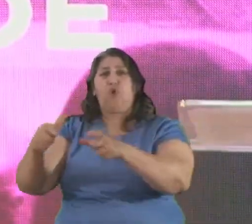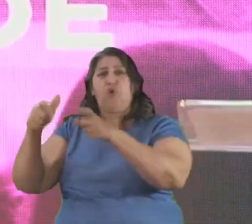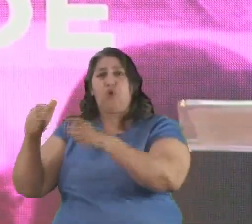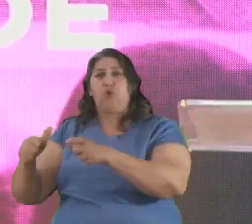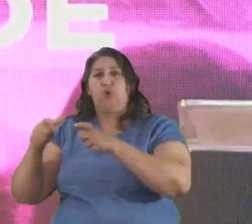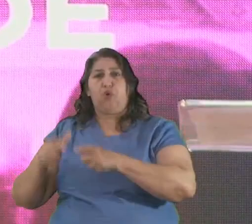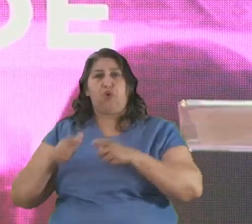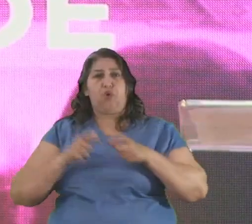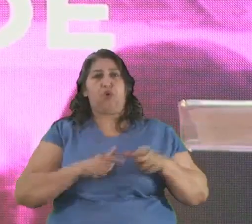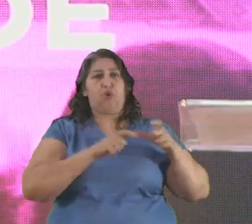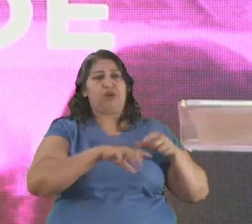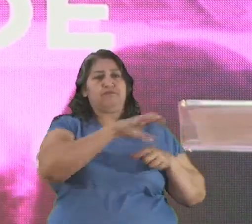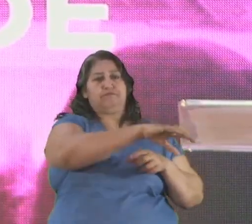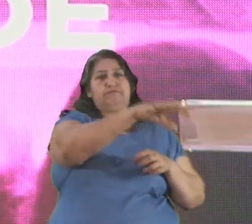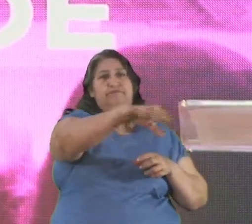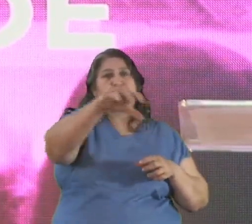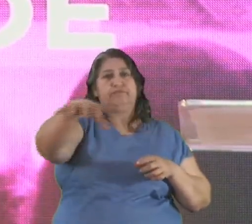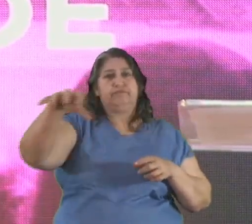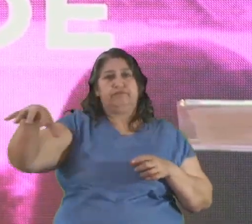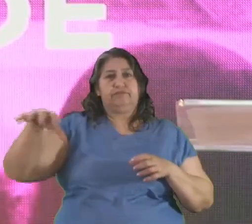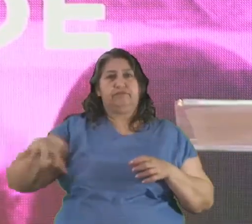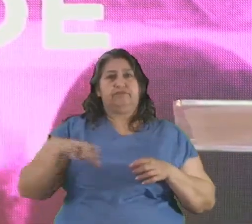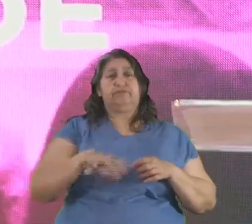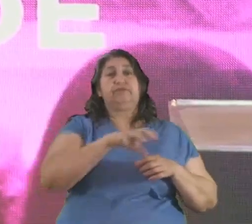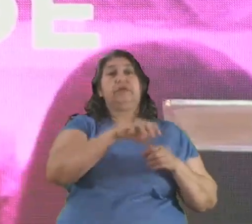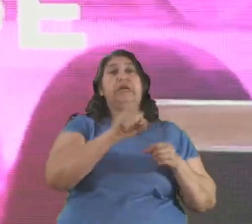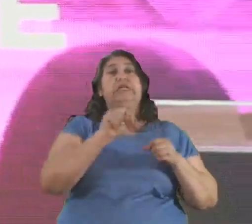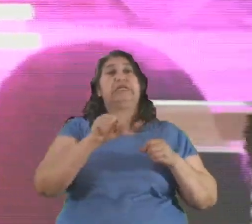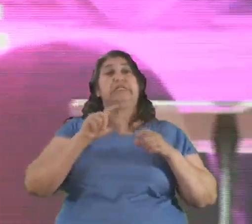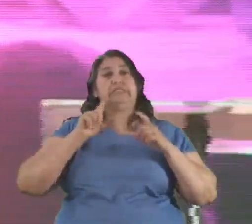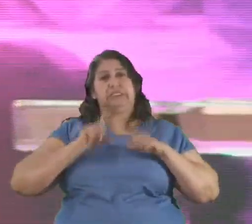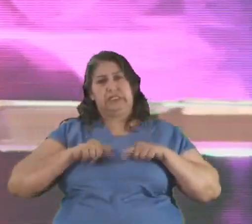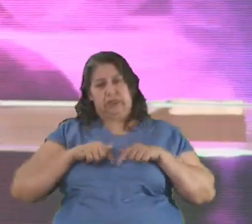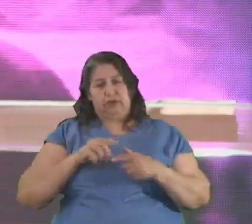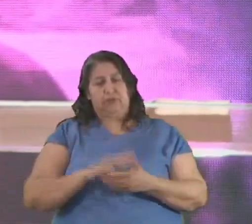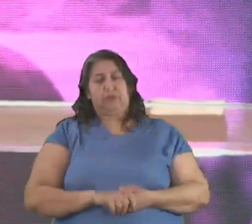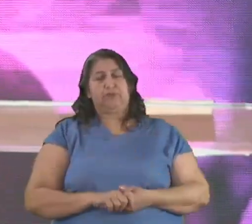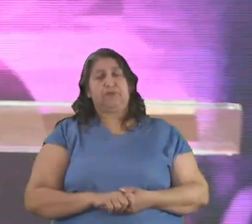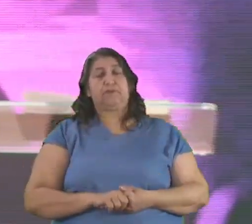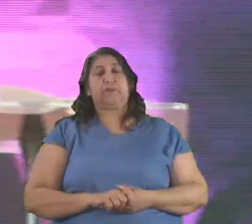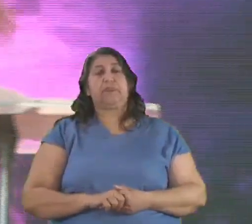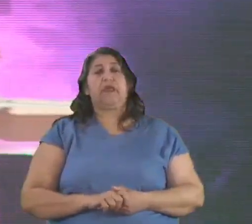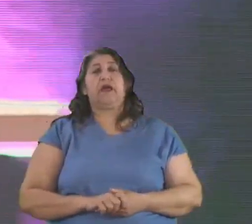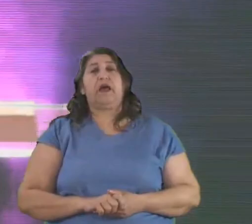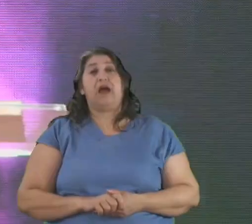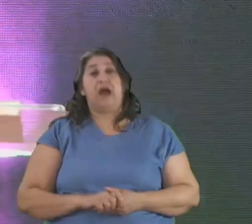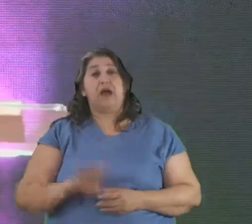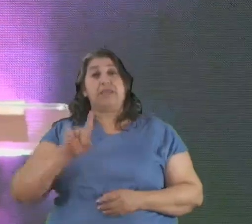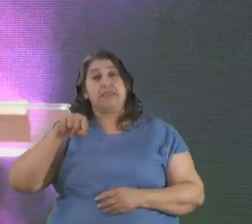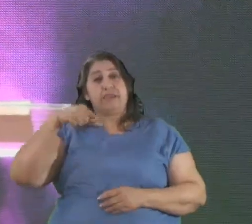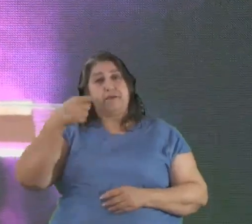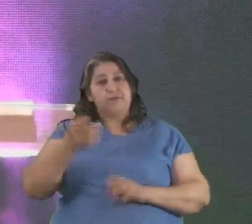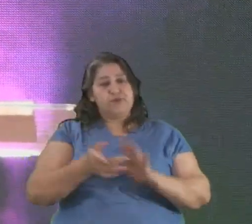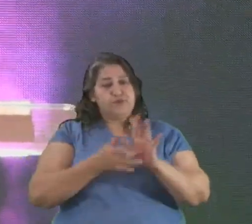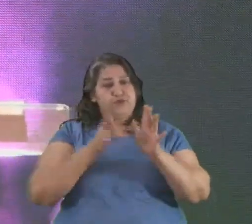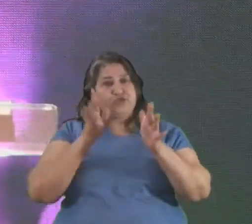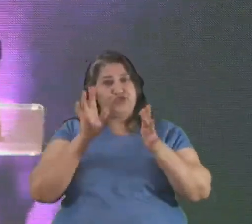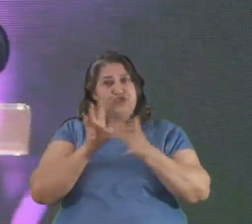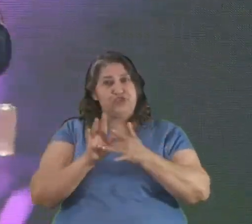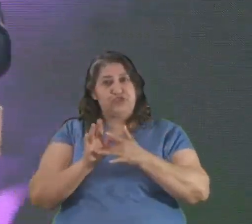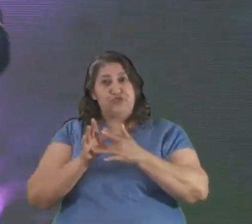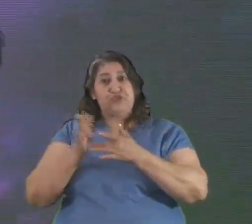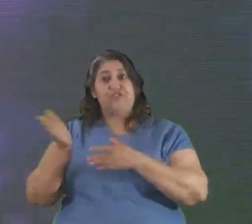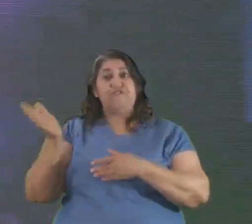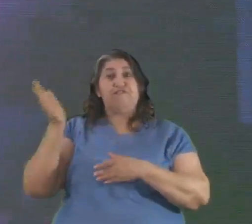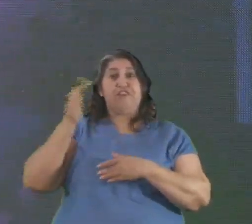fatia geográfica do globo terrestre. Jesus vem, se encarna, e no